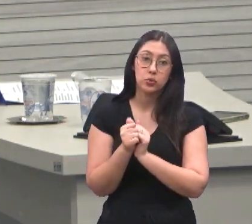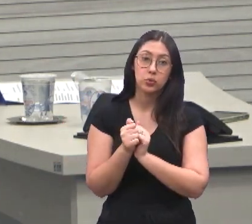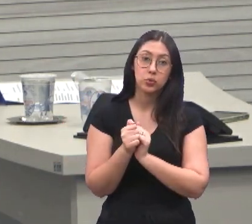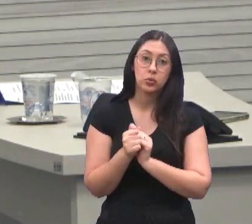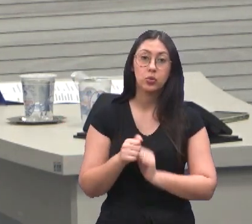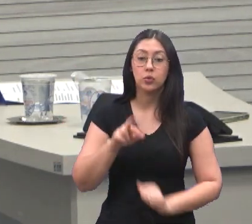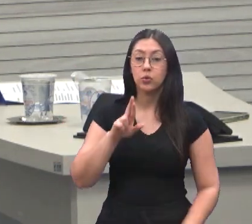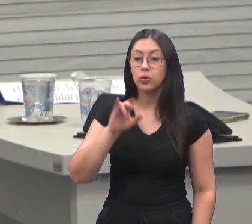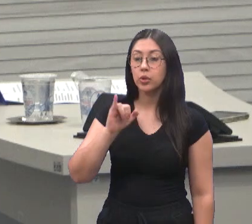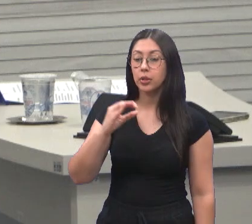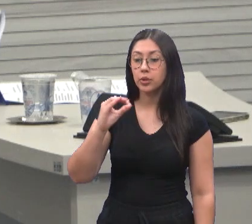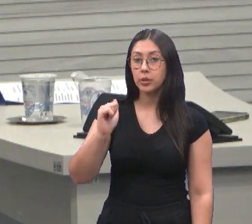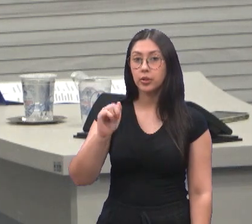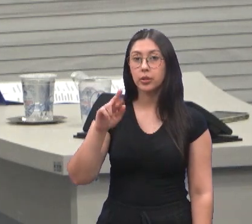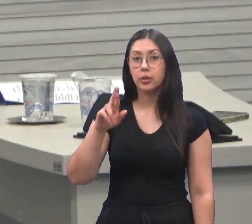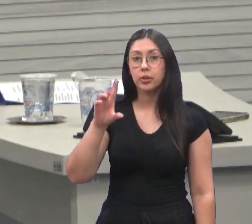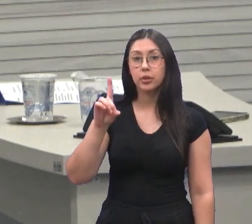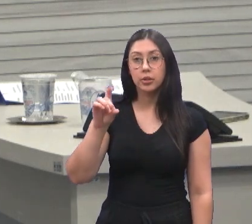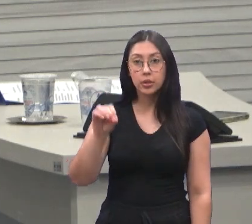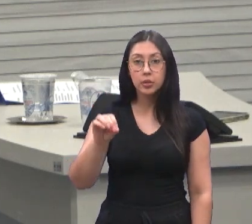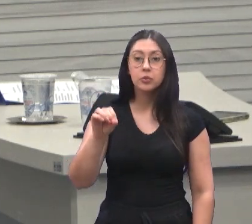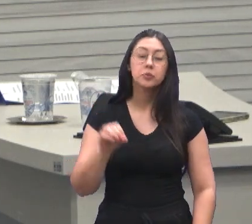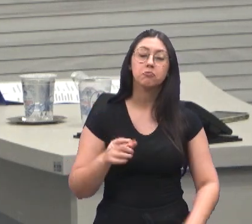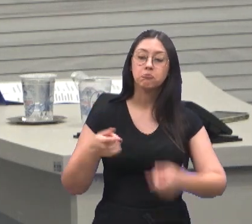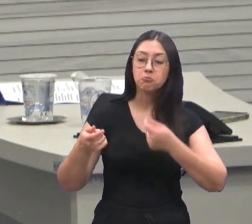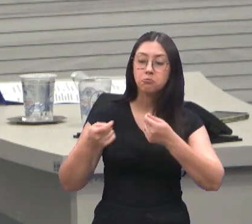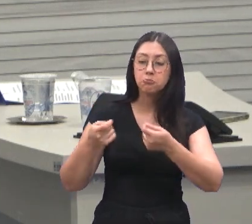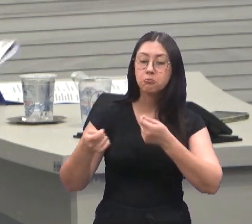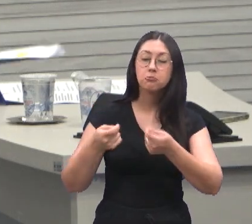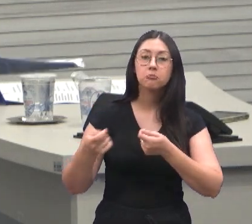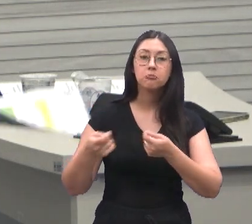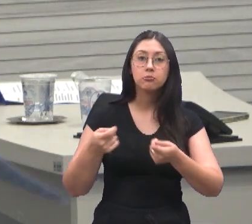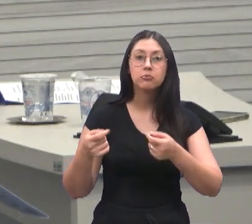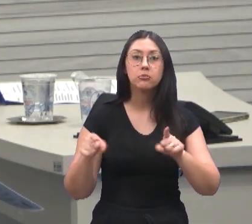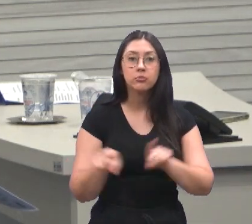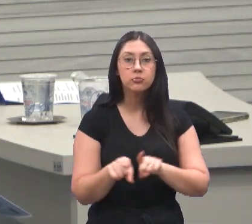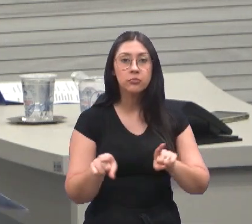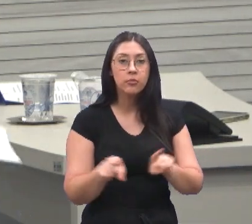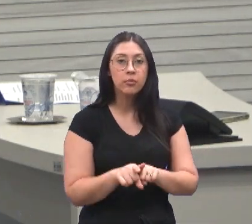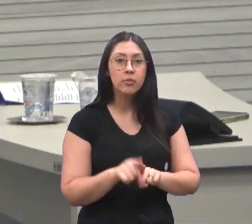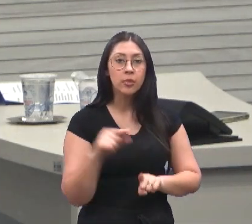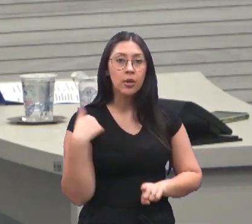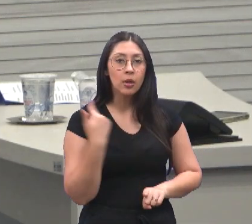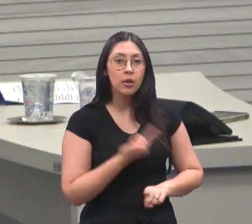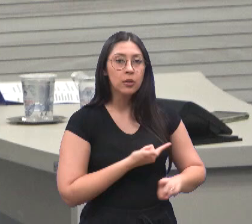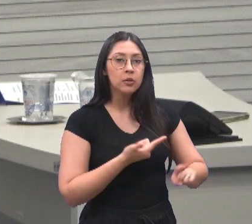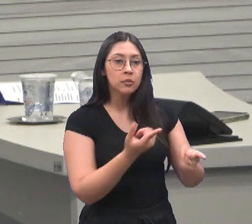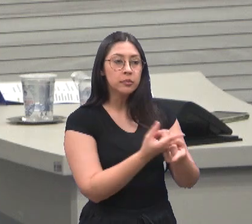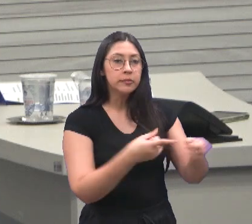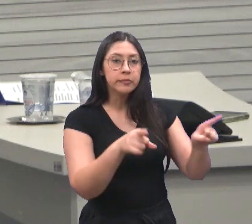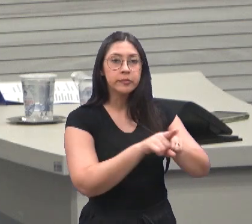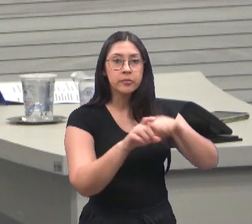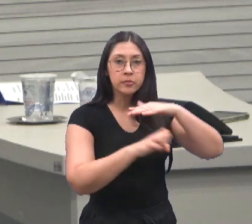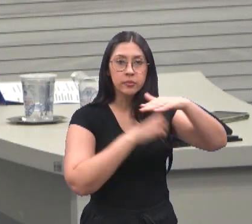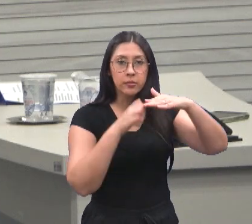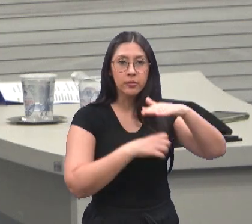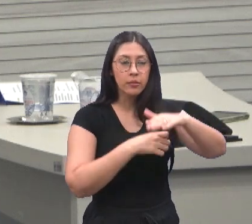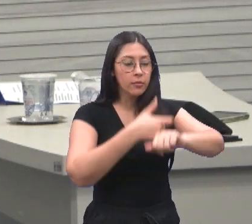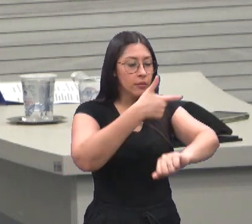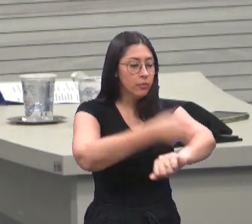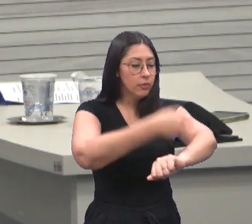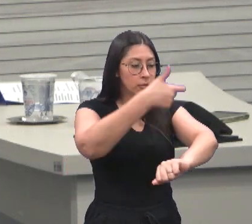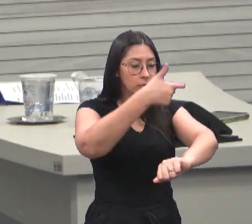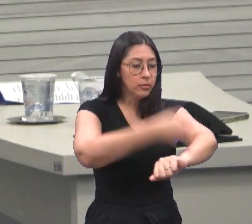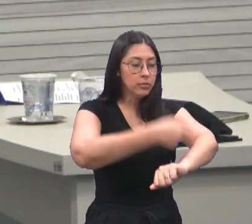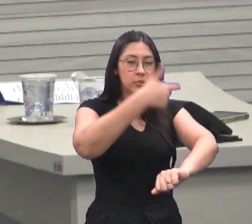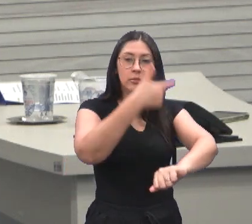Nakagawa. A máquina para fazer a leitura do microchip, a gente que arrumou também uma parceria com uma empresa, mas também tem o outro